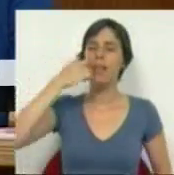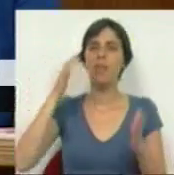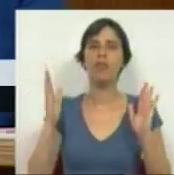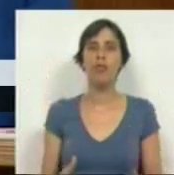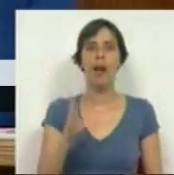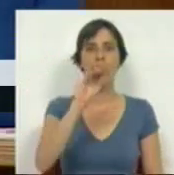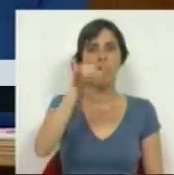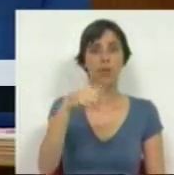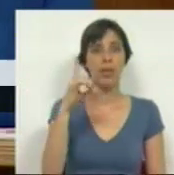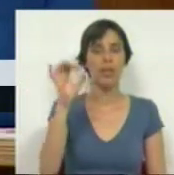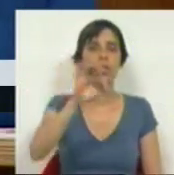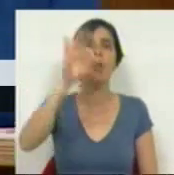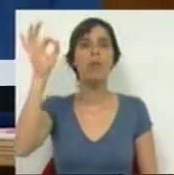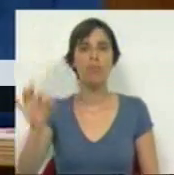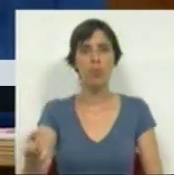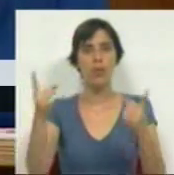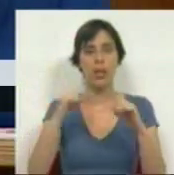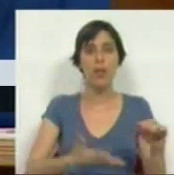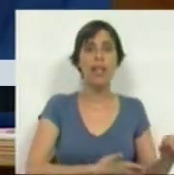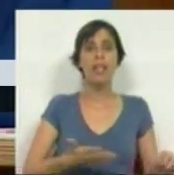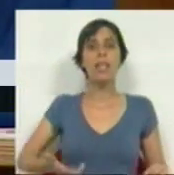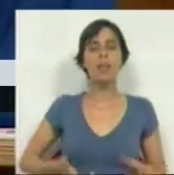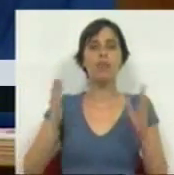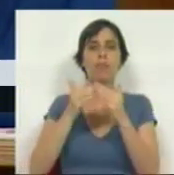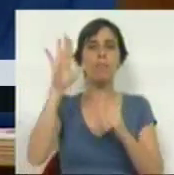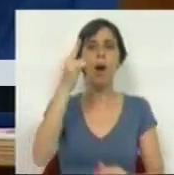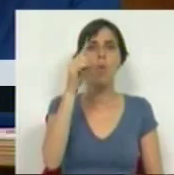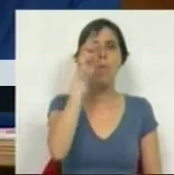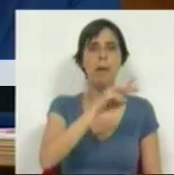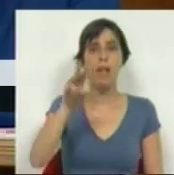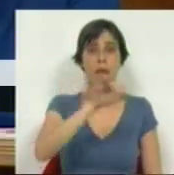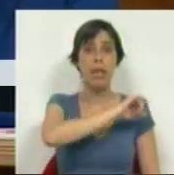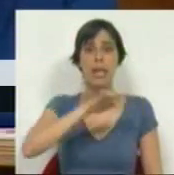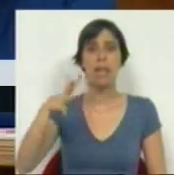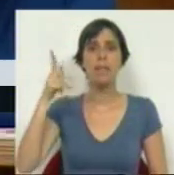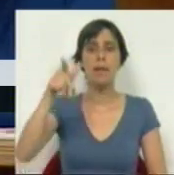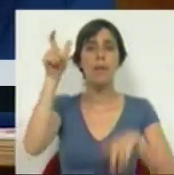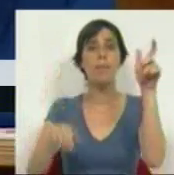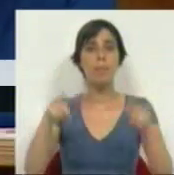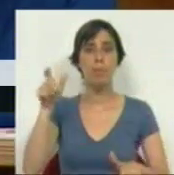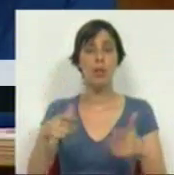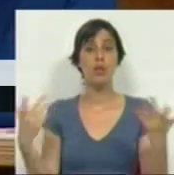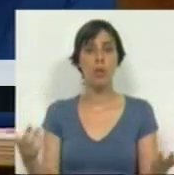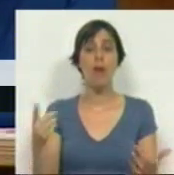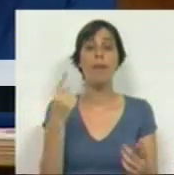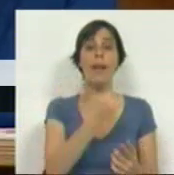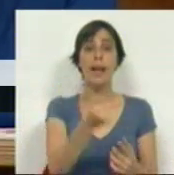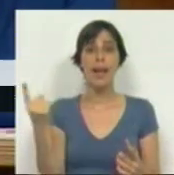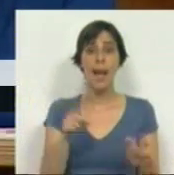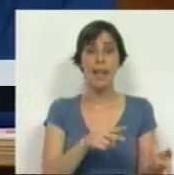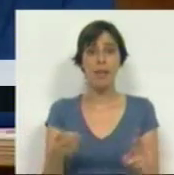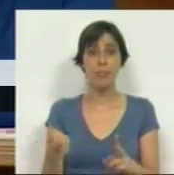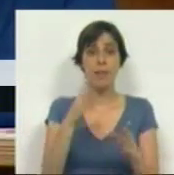em 10,6% e o desemprego atinge mais de 1.500.000 pessoas. A cada